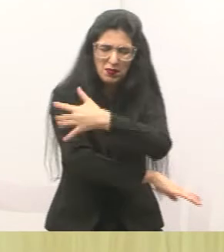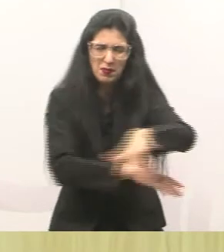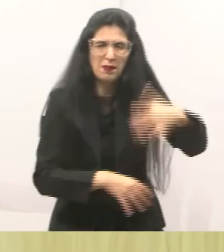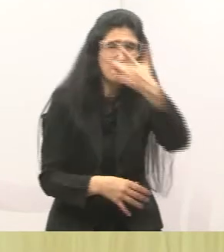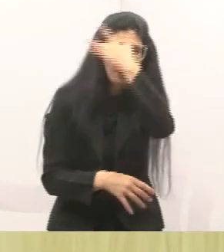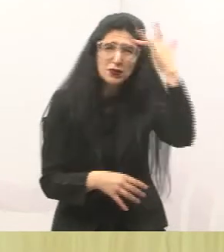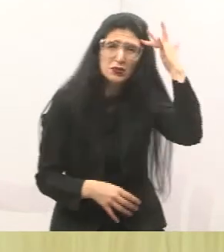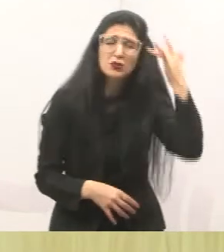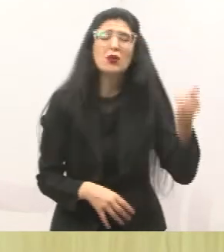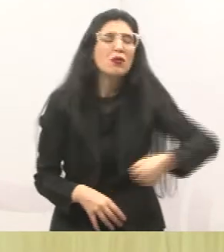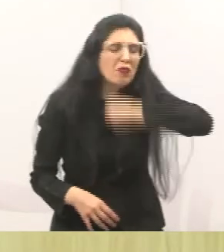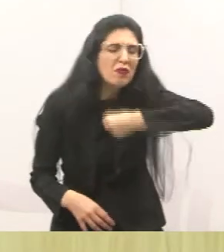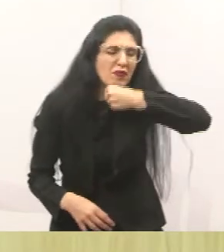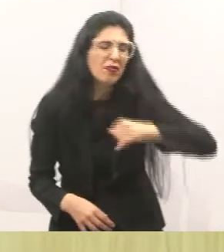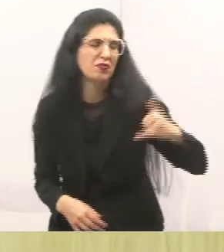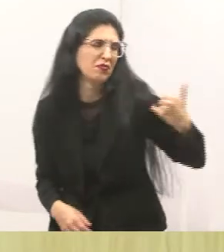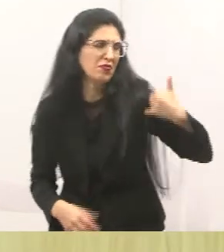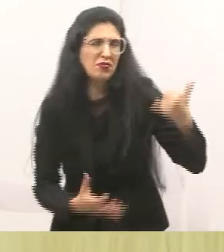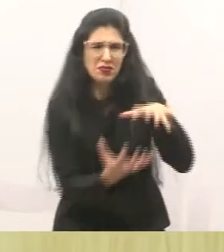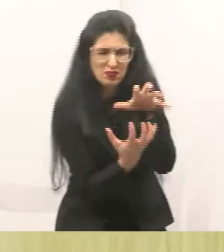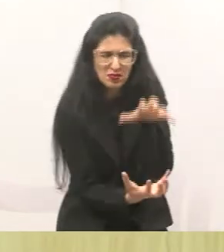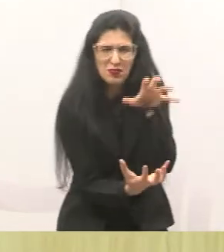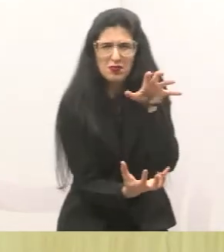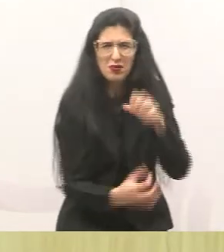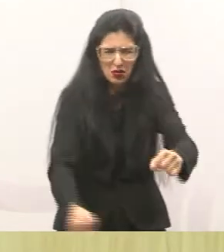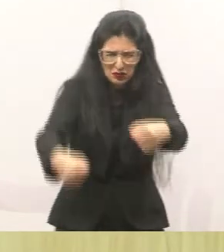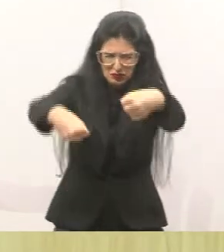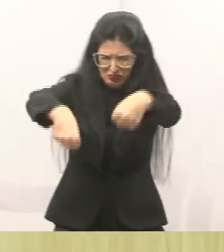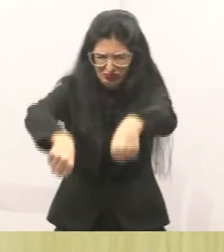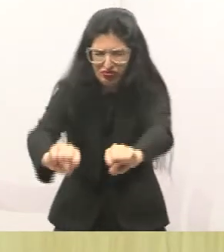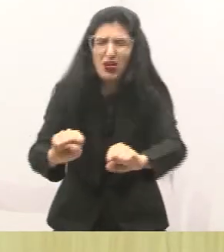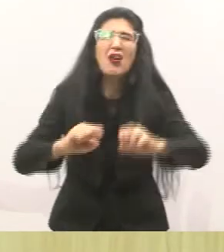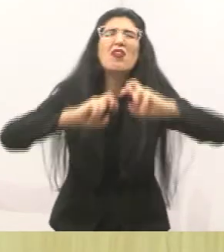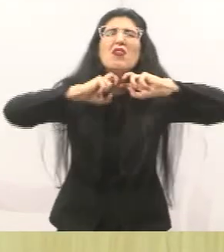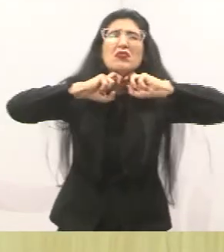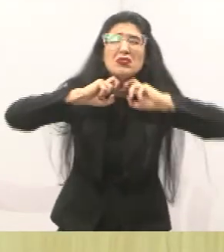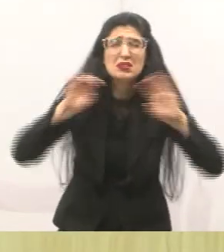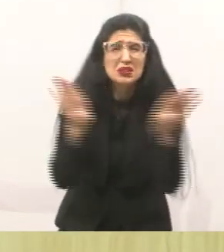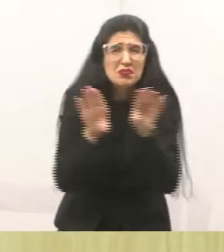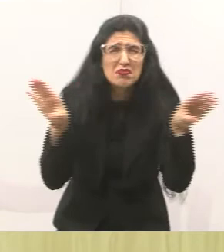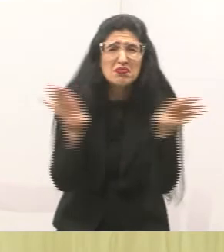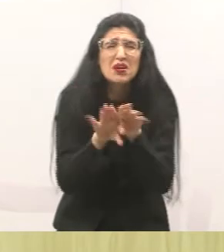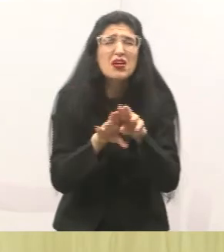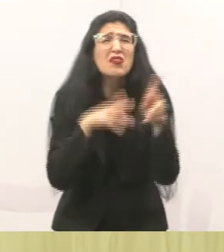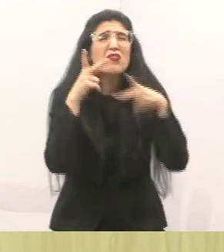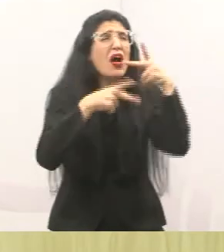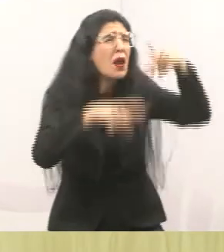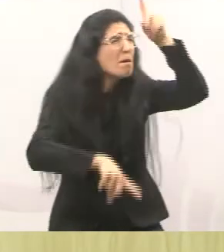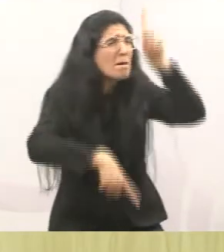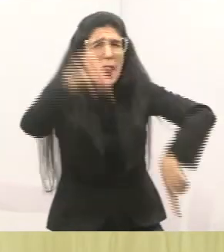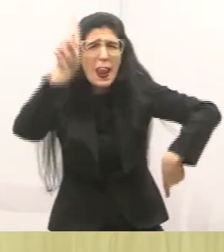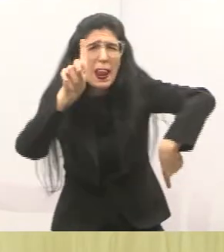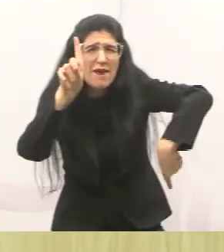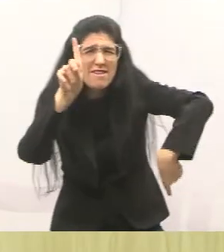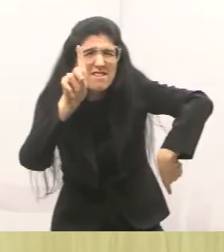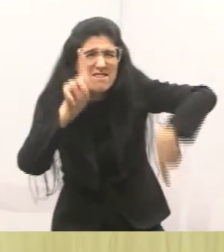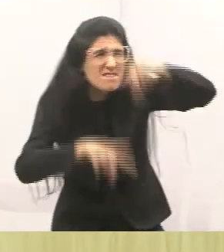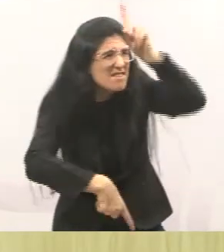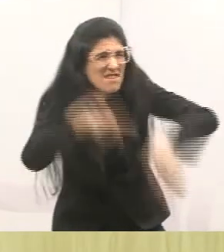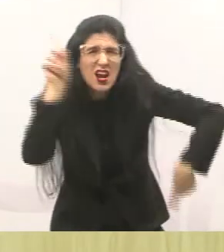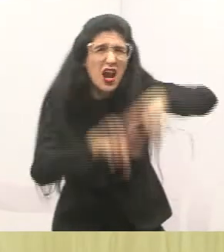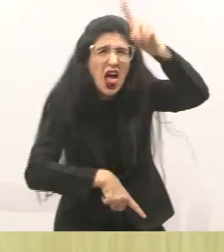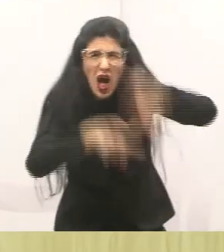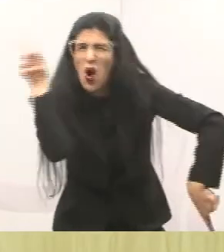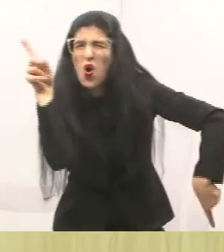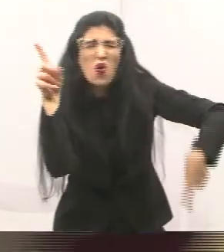nos relataram que são incomodados com expressões de baixo calão e pelo barulho excessivo das motocicletas. Desta forma, solicitamos